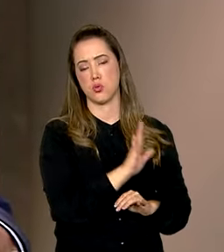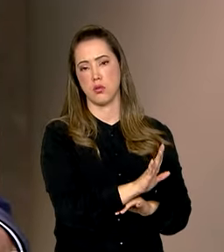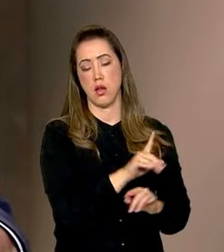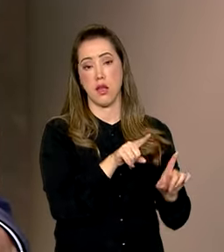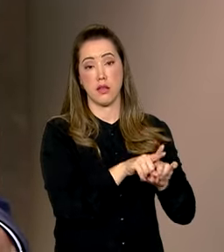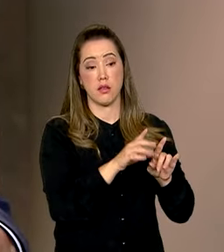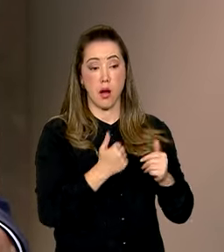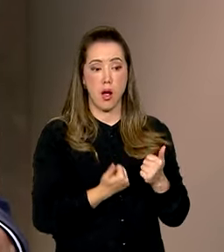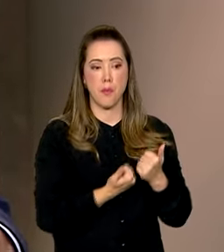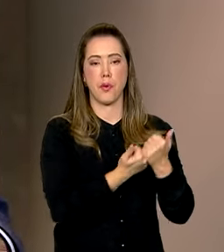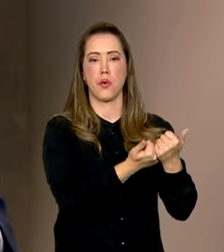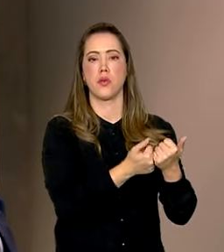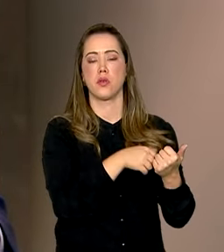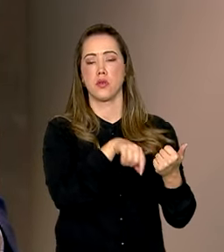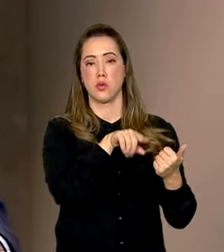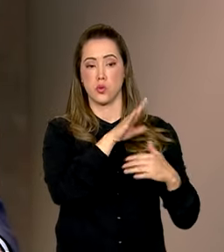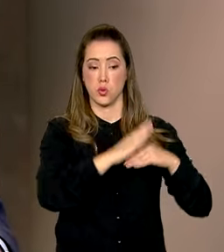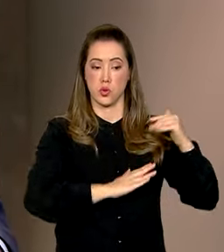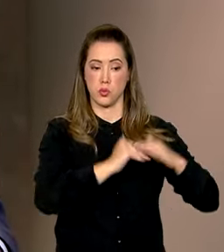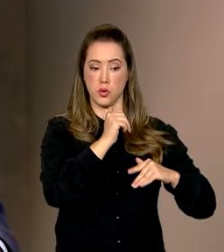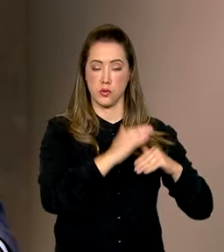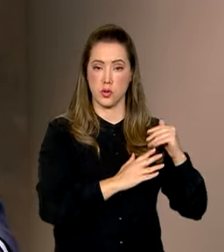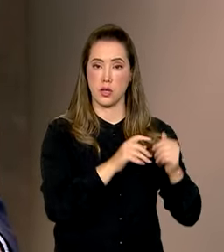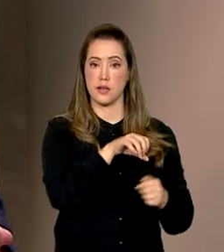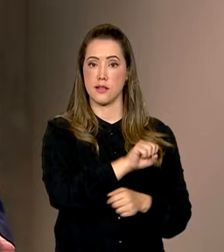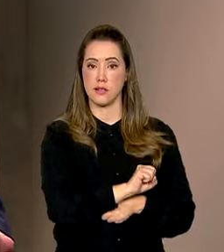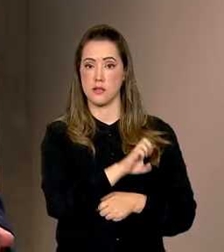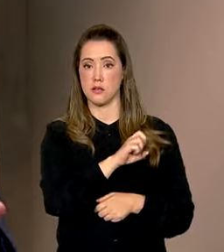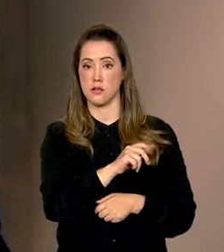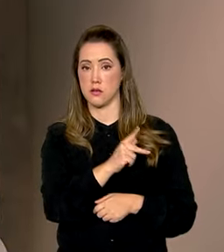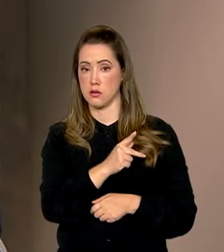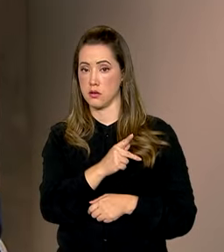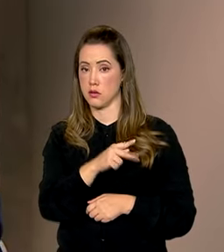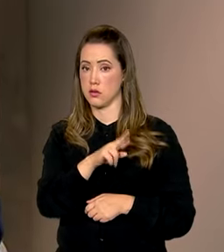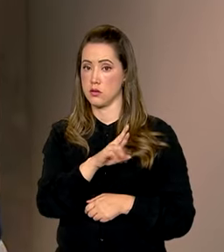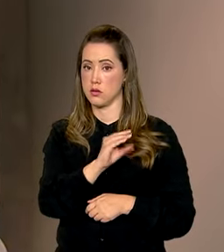dos profissionais do SERPRO. Muito. Então, bom. É importante salientar que ele tem